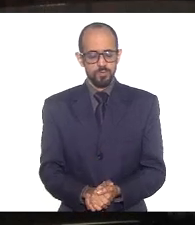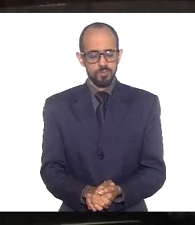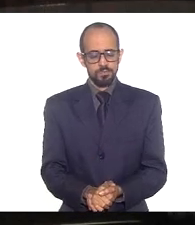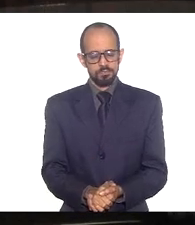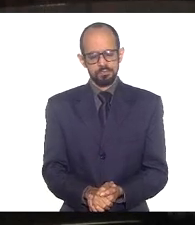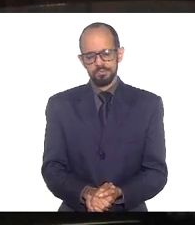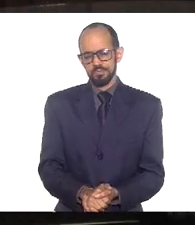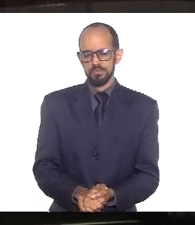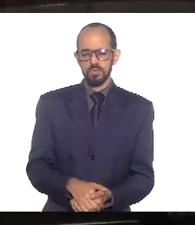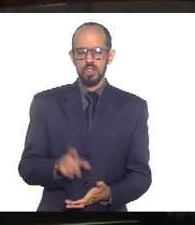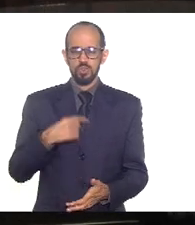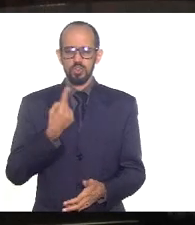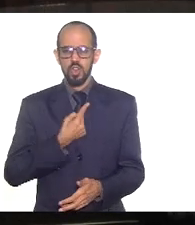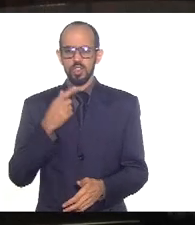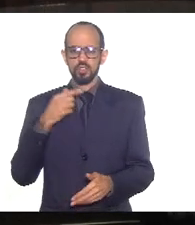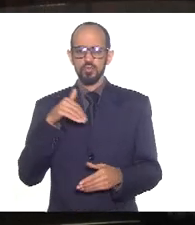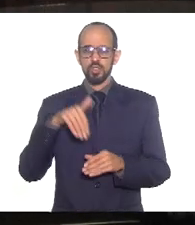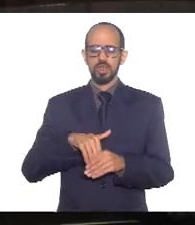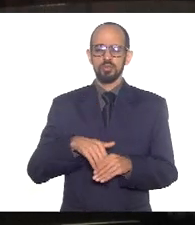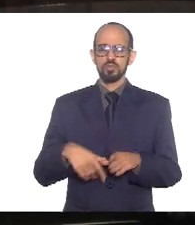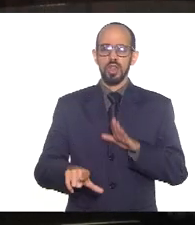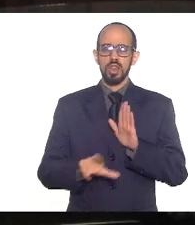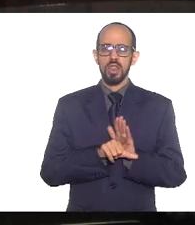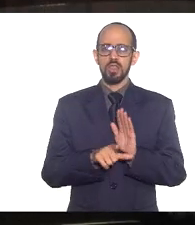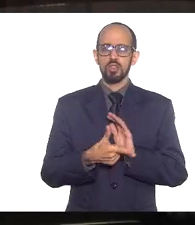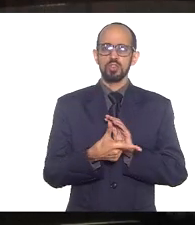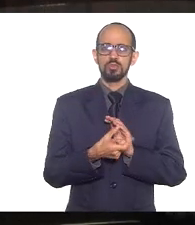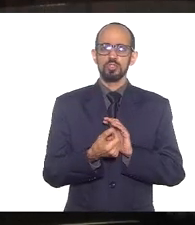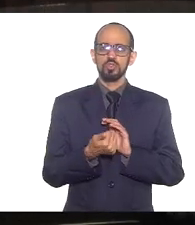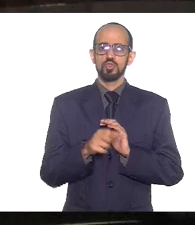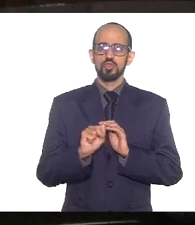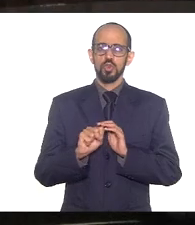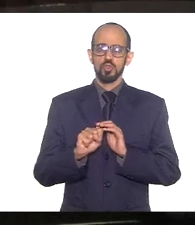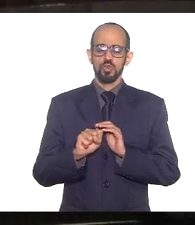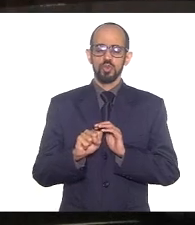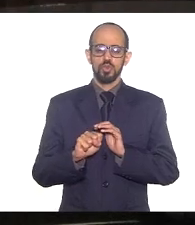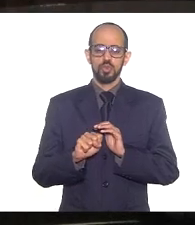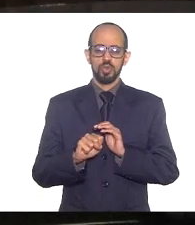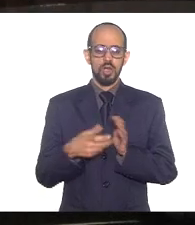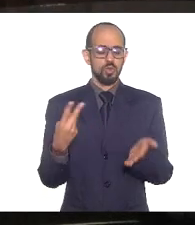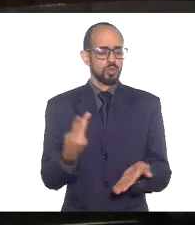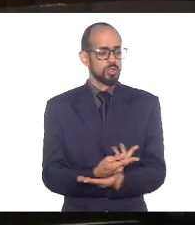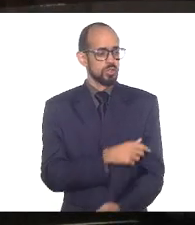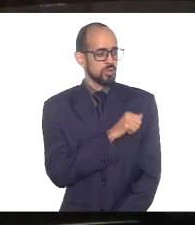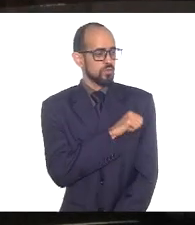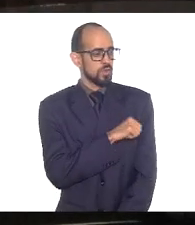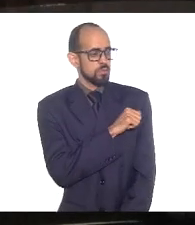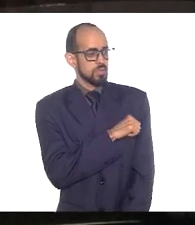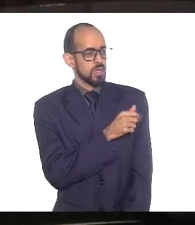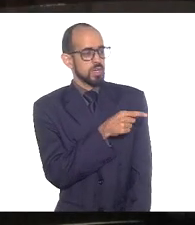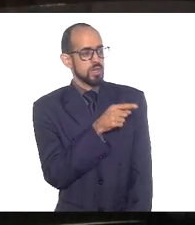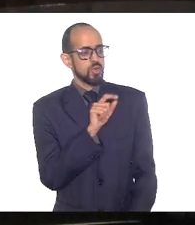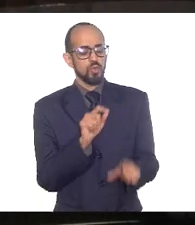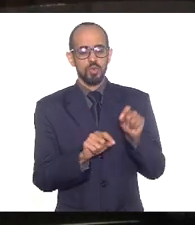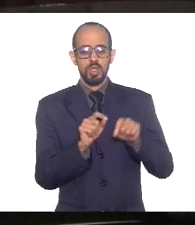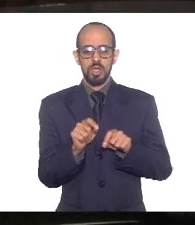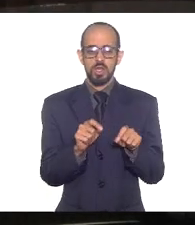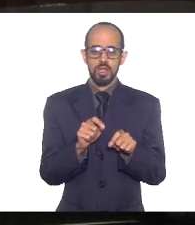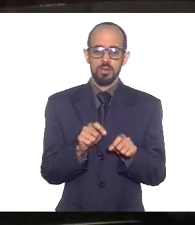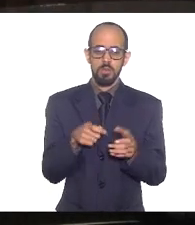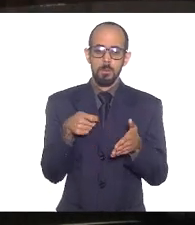voltamos a lei e 2018 ouvir deputada enfermeira Rejane uma pressão